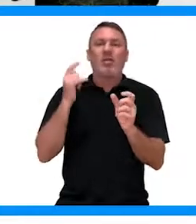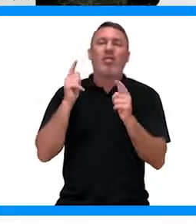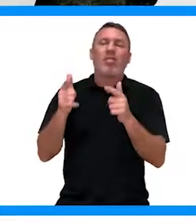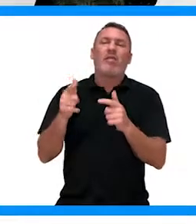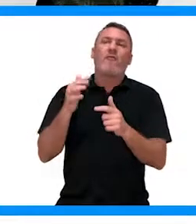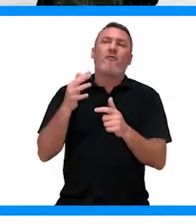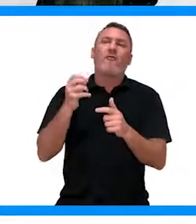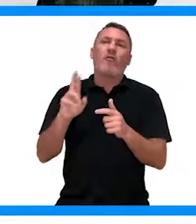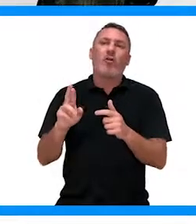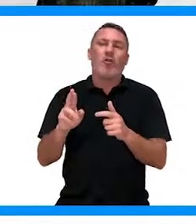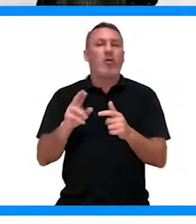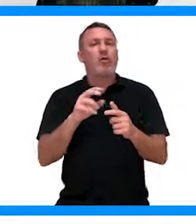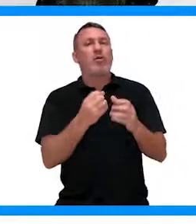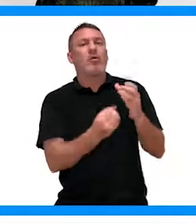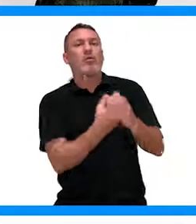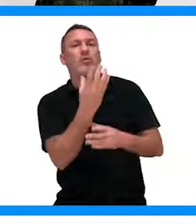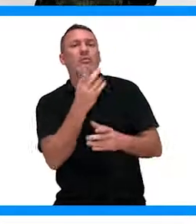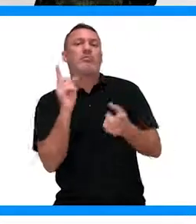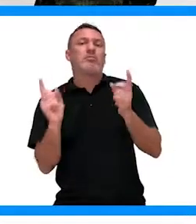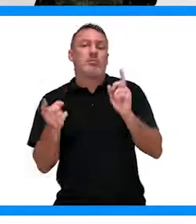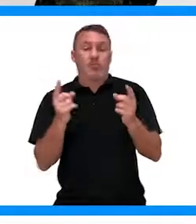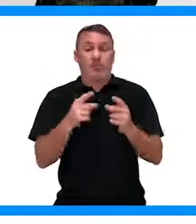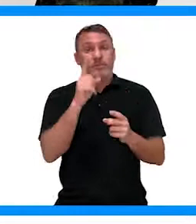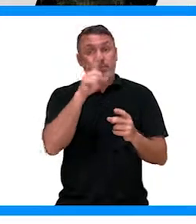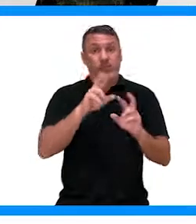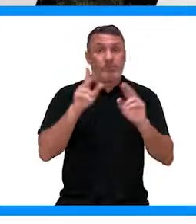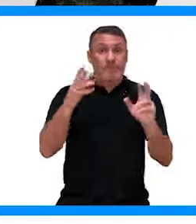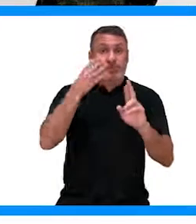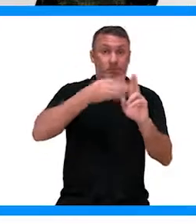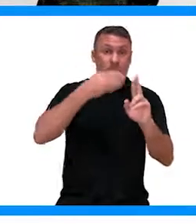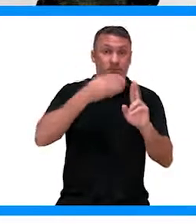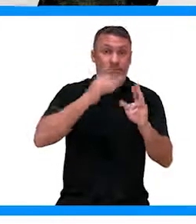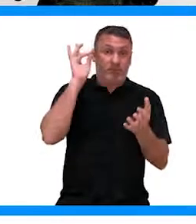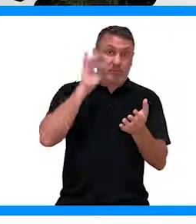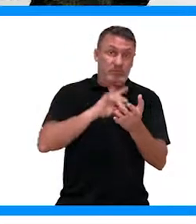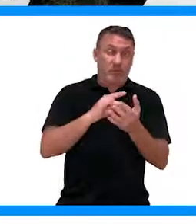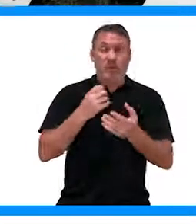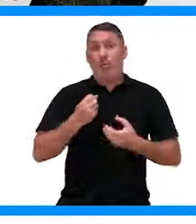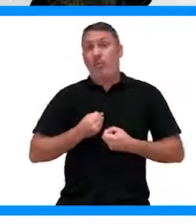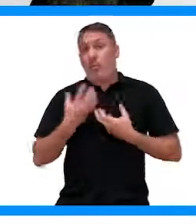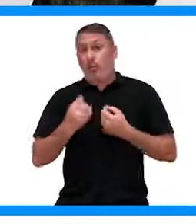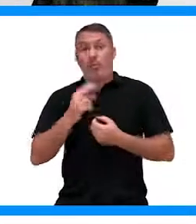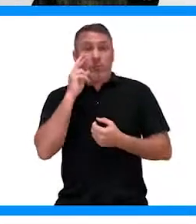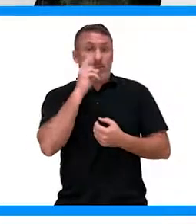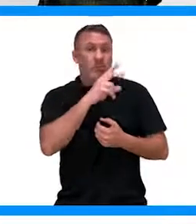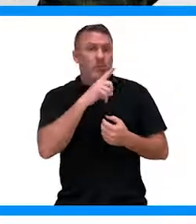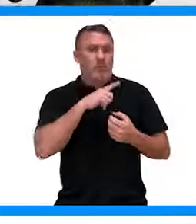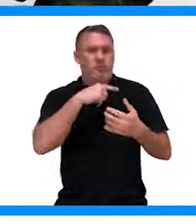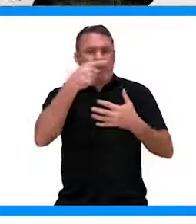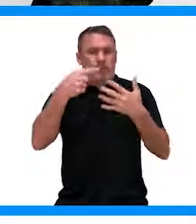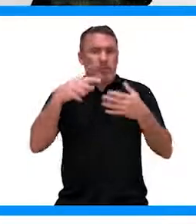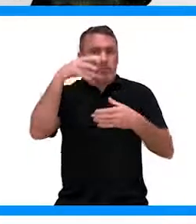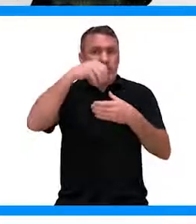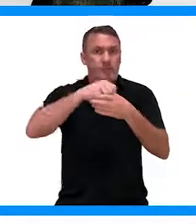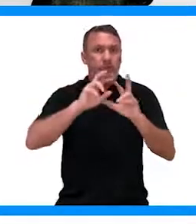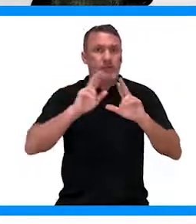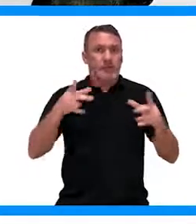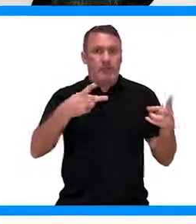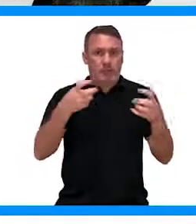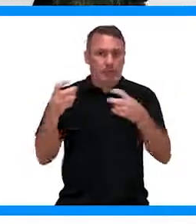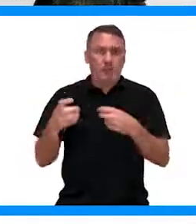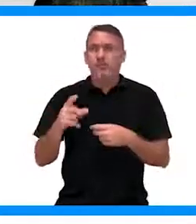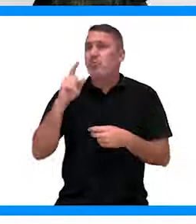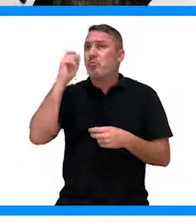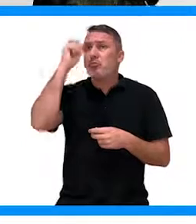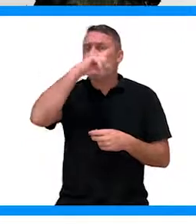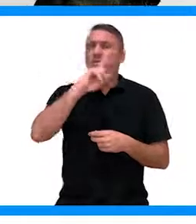pessoa. Então, olha a diferença aí da função referencial para a função poética. A gente vai ter aí questões bem diferentes